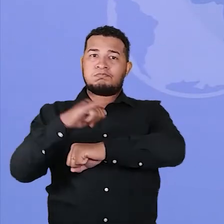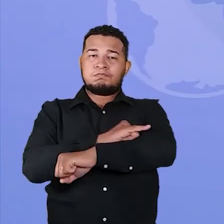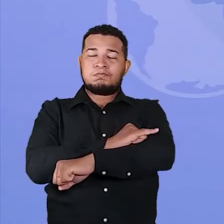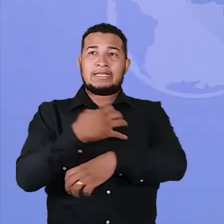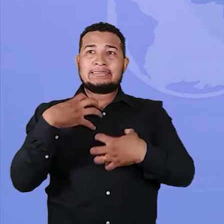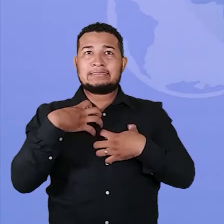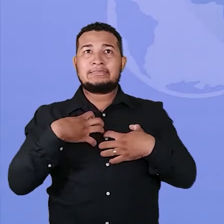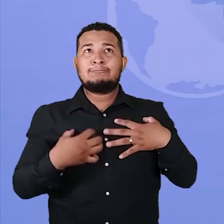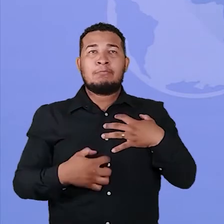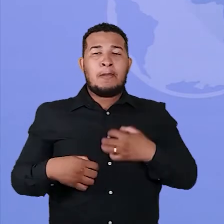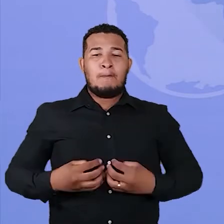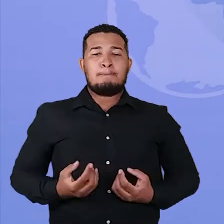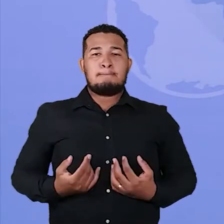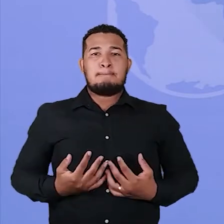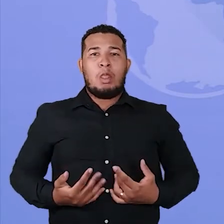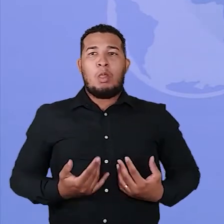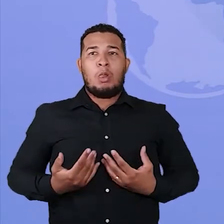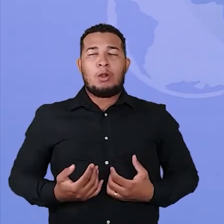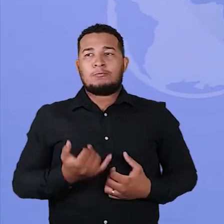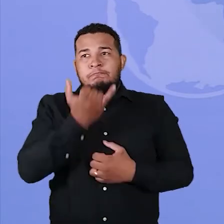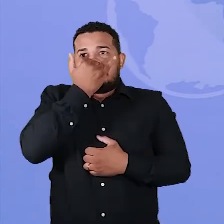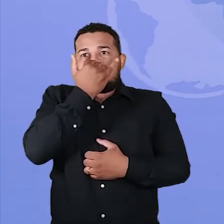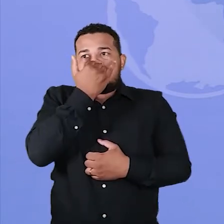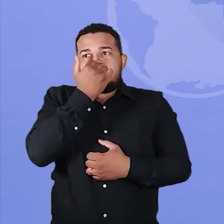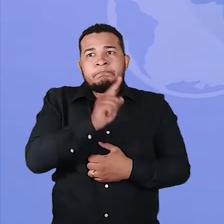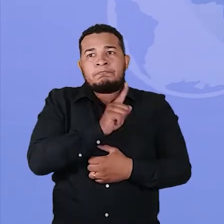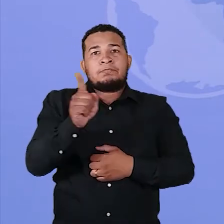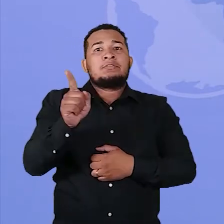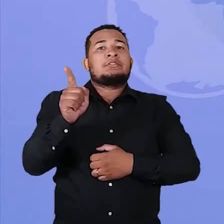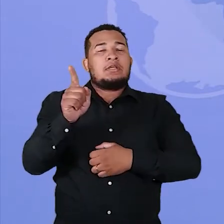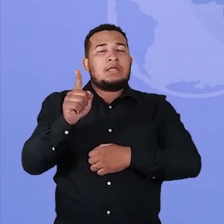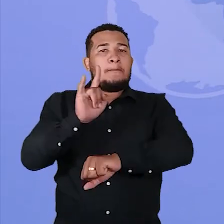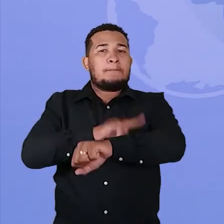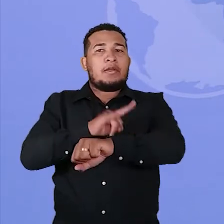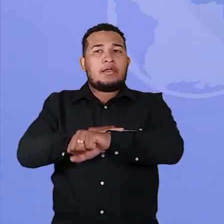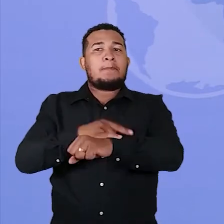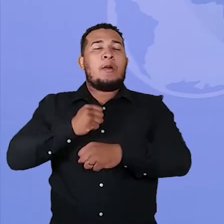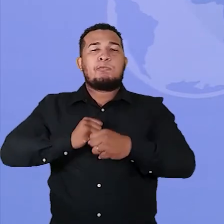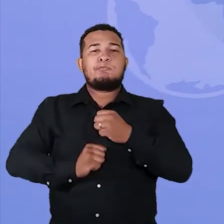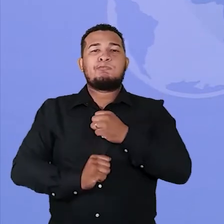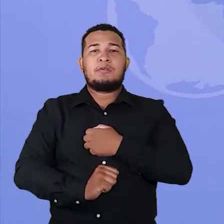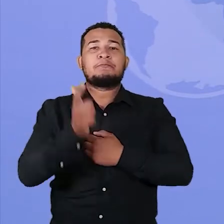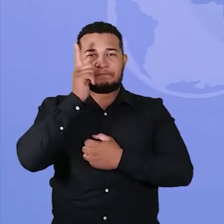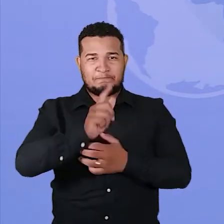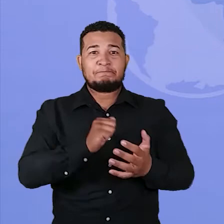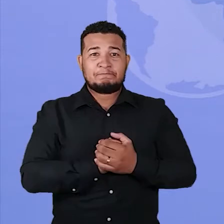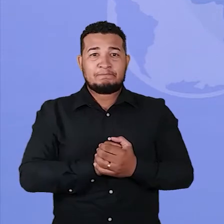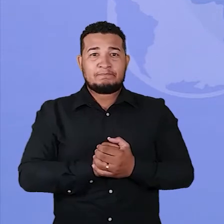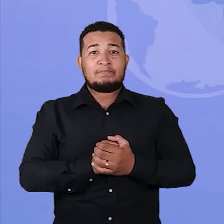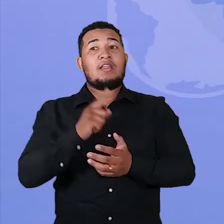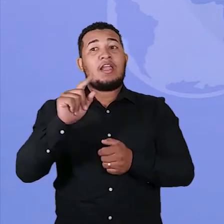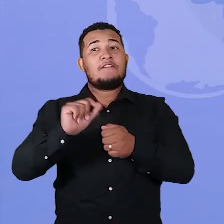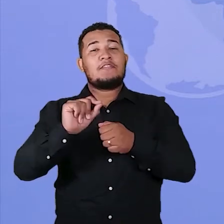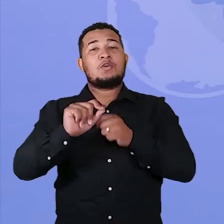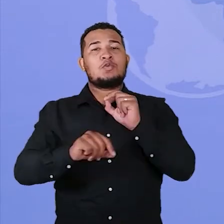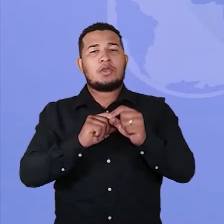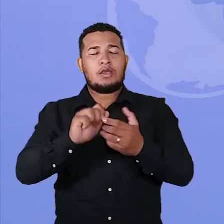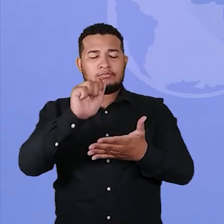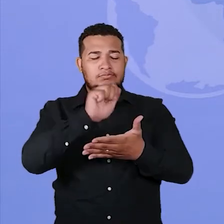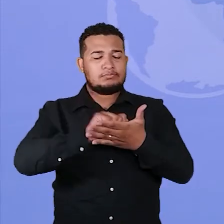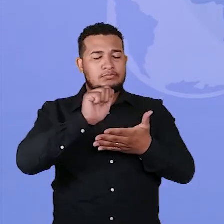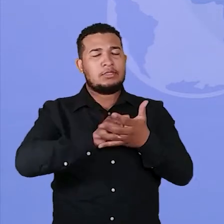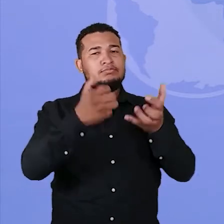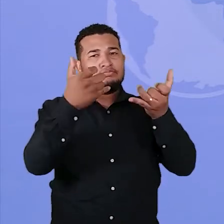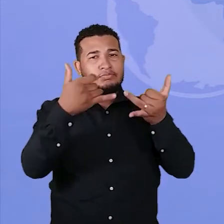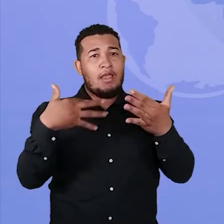e sentiu dor de barriga. E aí foi para o banheiro, né, para poder aliviar ali o lado dele. E aí ele começa a